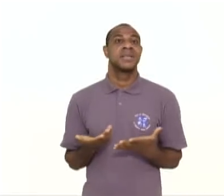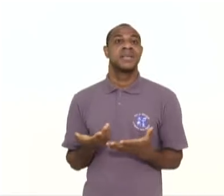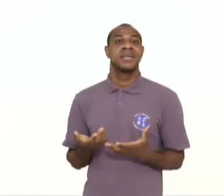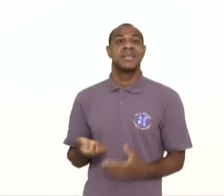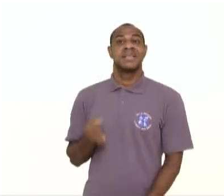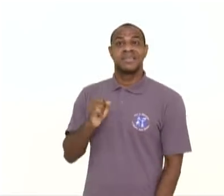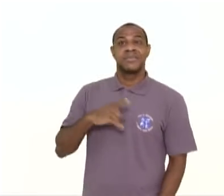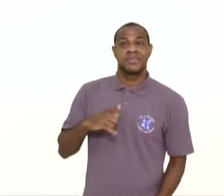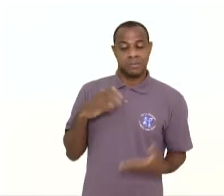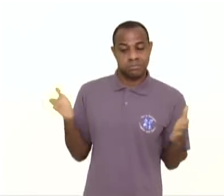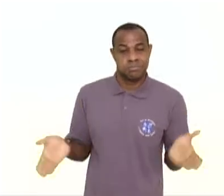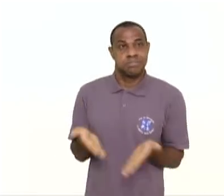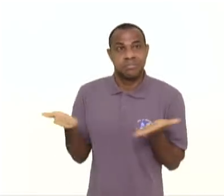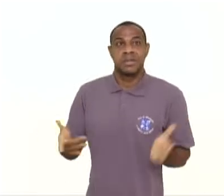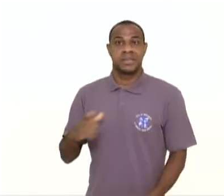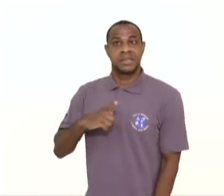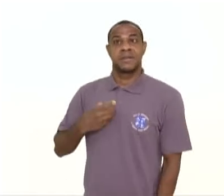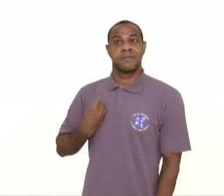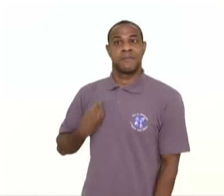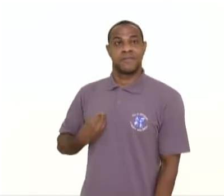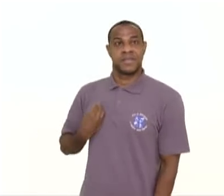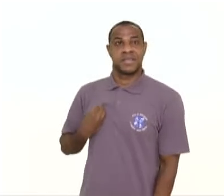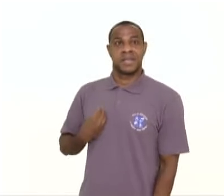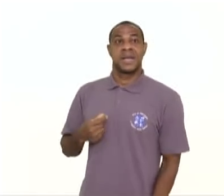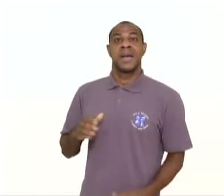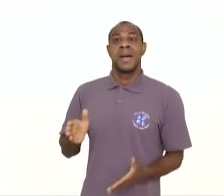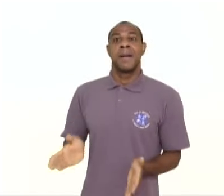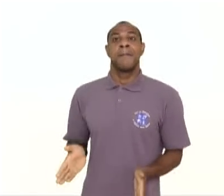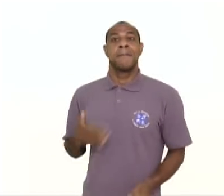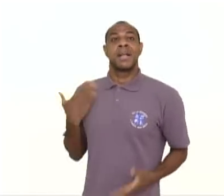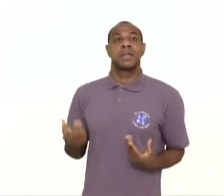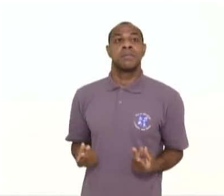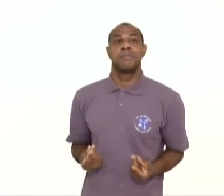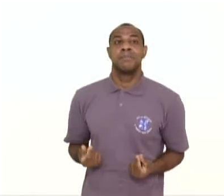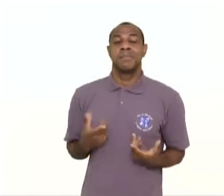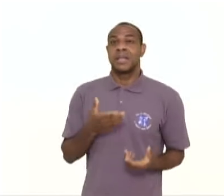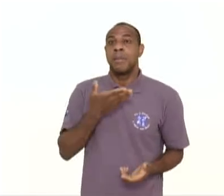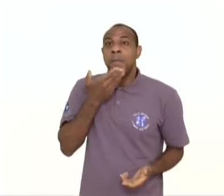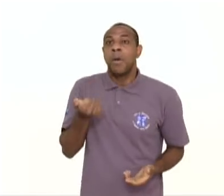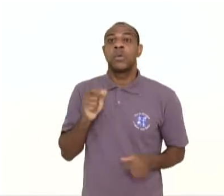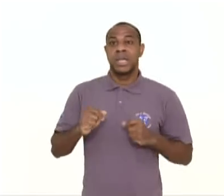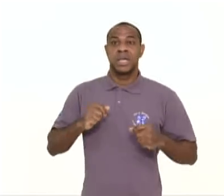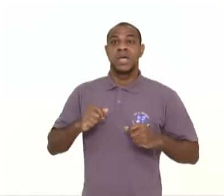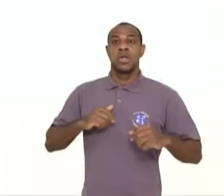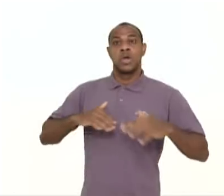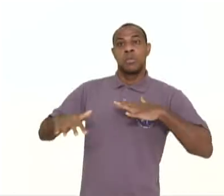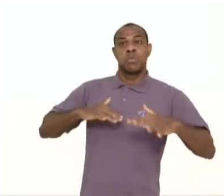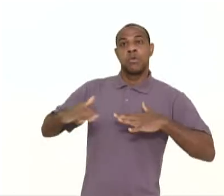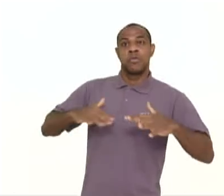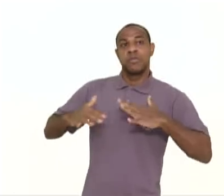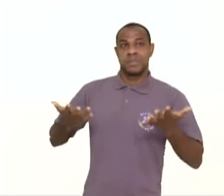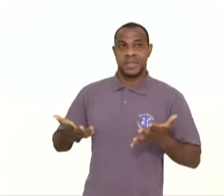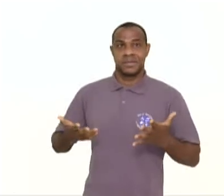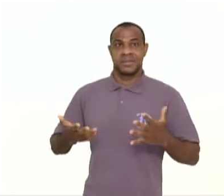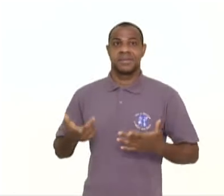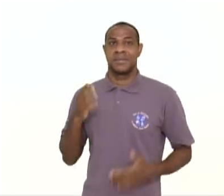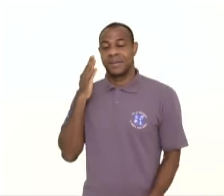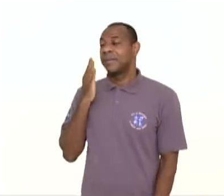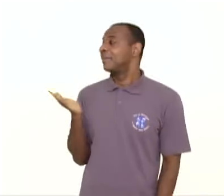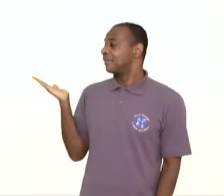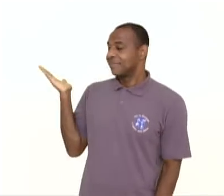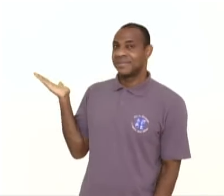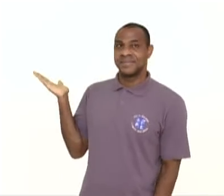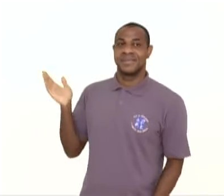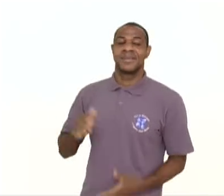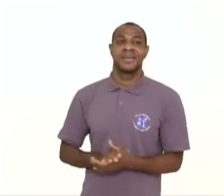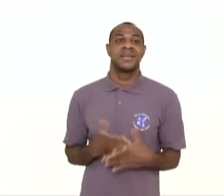mais sentido existir na vida das pessoas, mais rico de sentido serão os seus movimentos, né? Então aumenta-se a gama de movimentos ali.